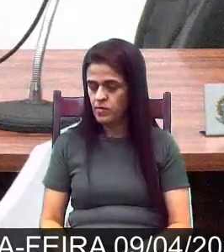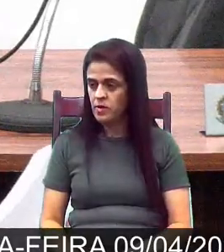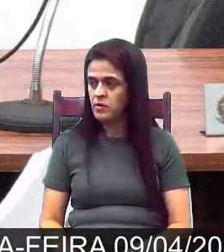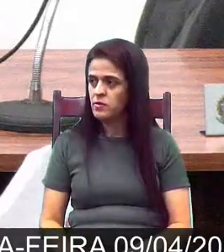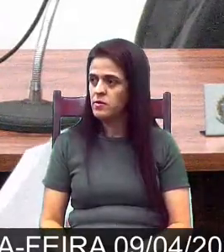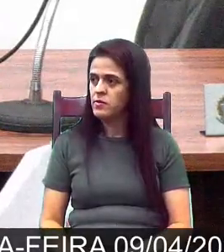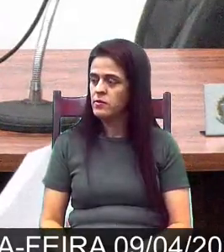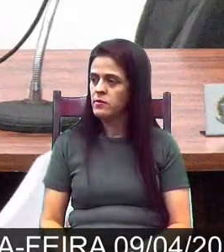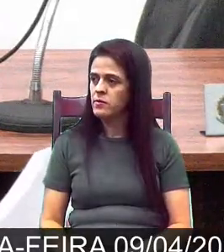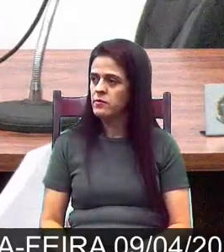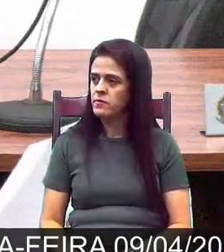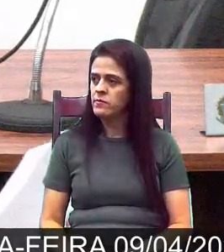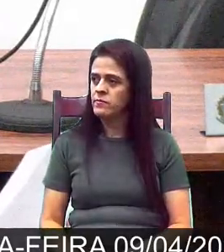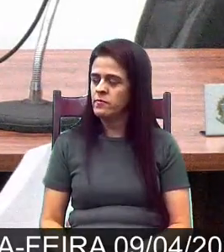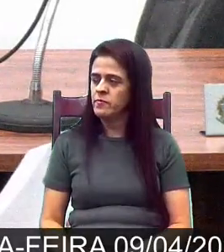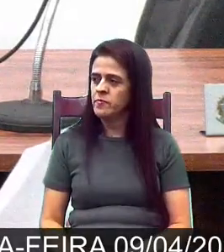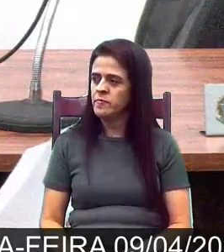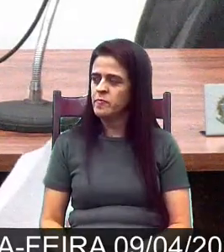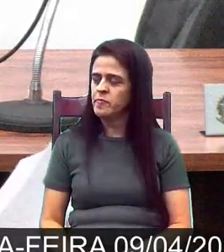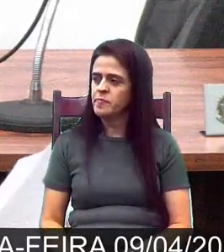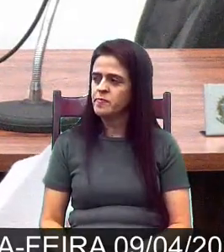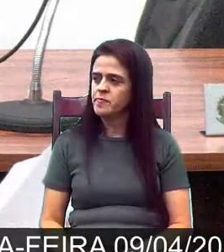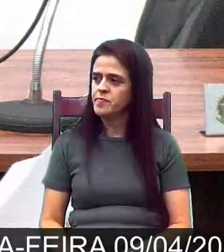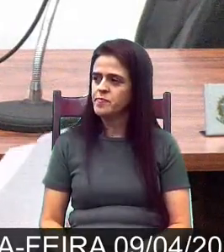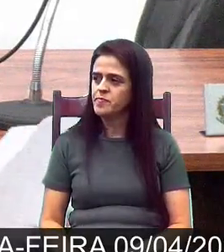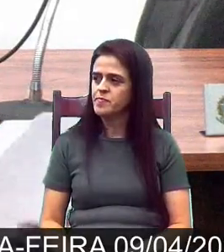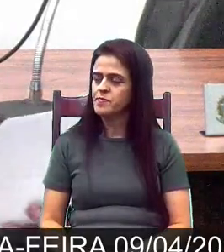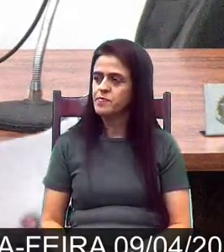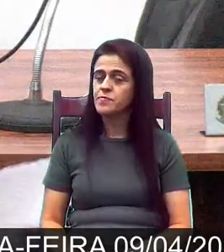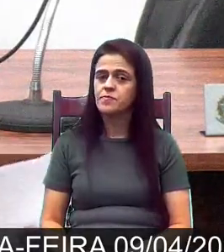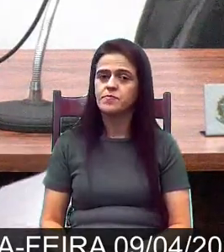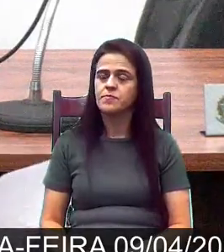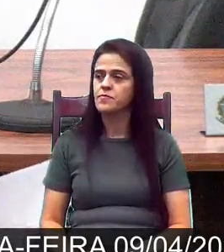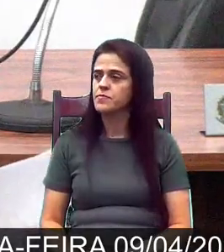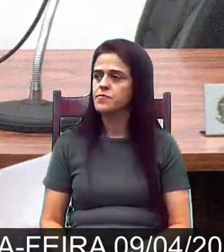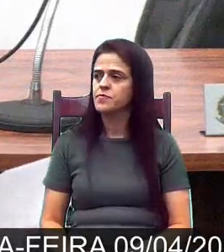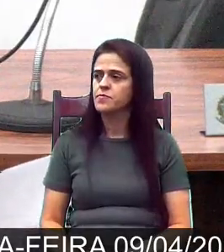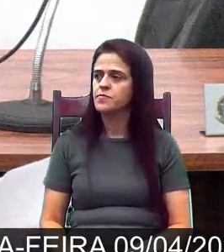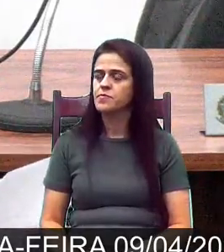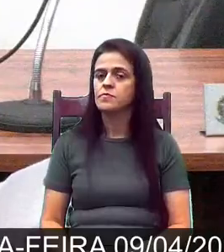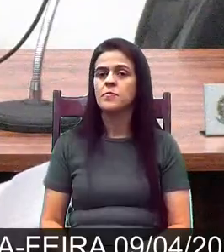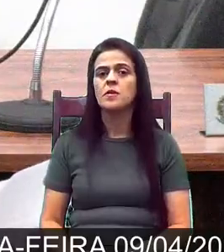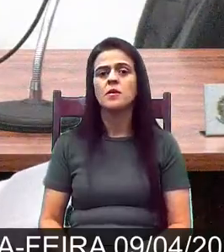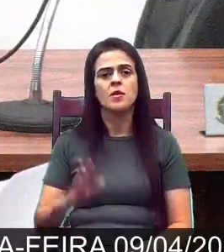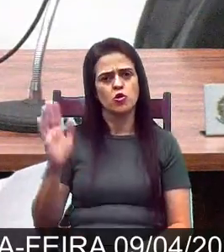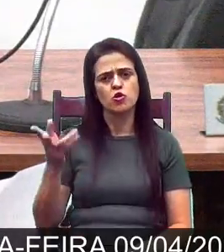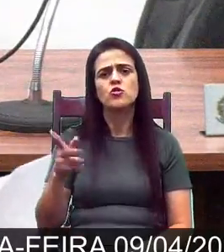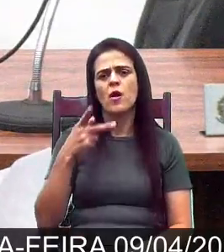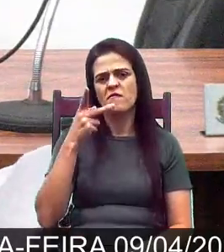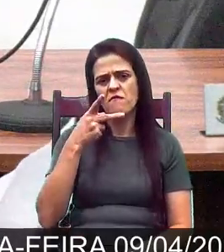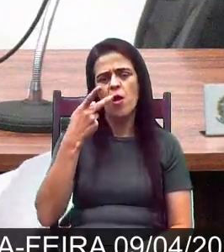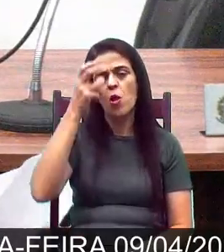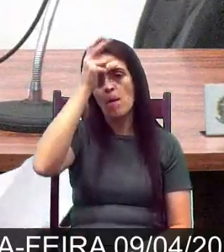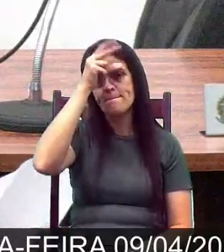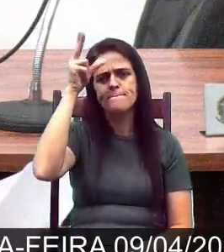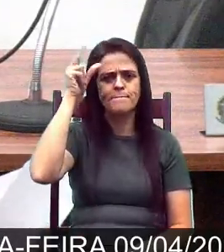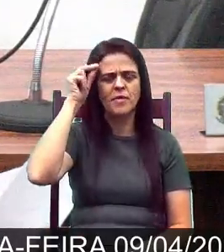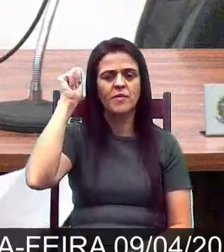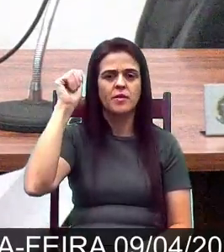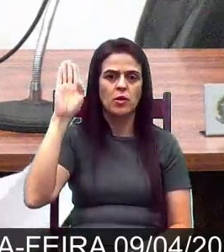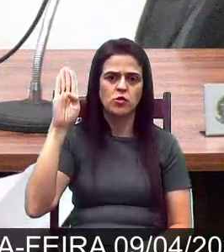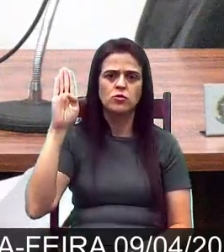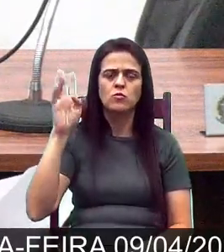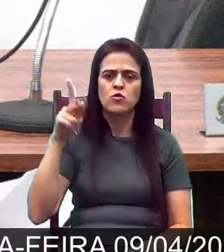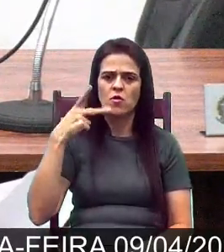quando eu falo que é grande homens, né? Pelo prefeito Adibe Elias e